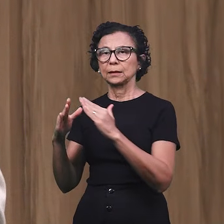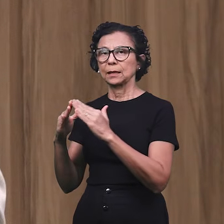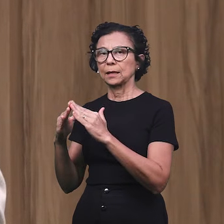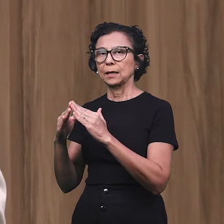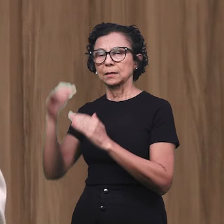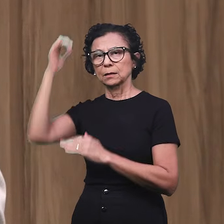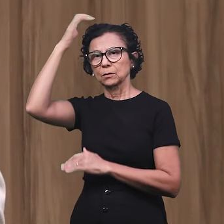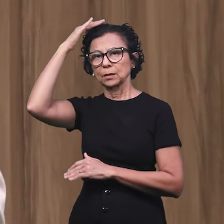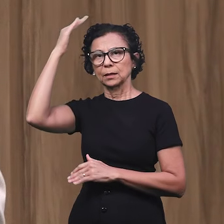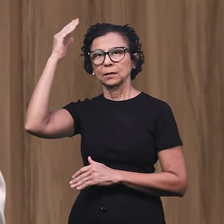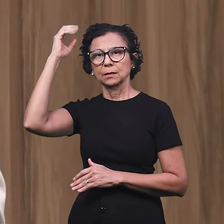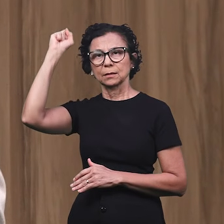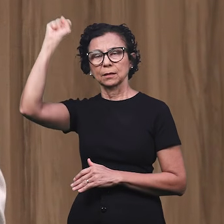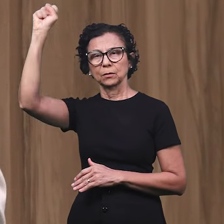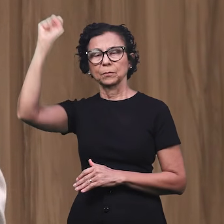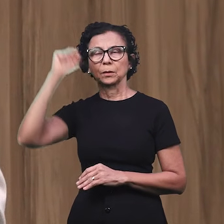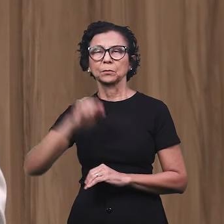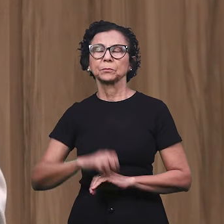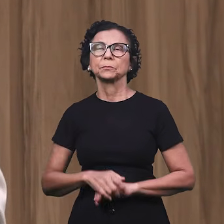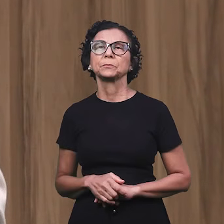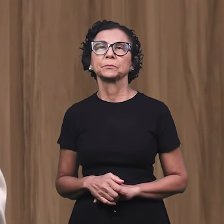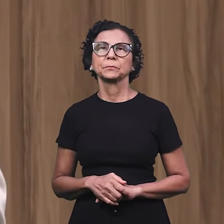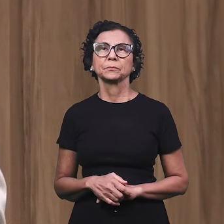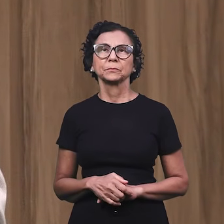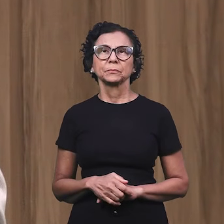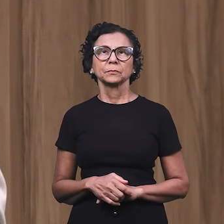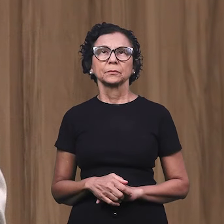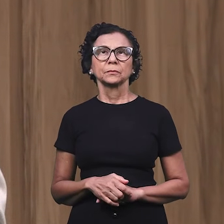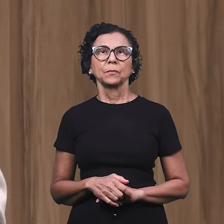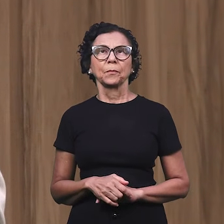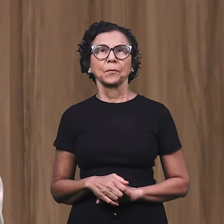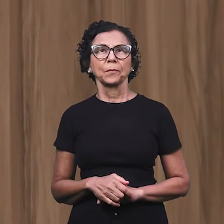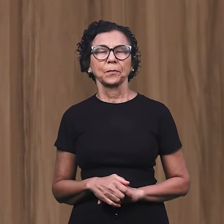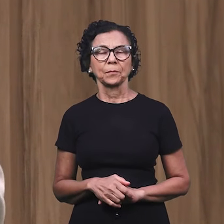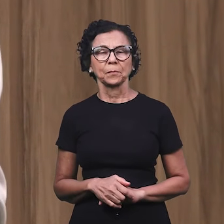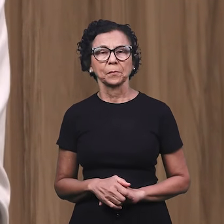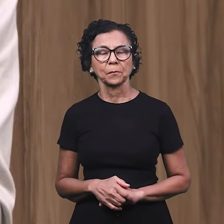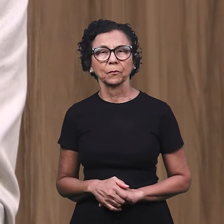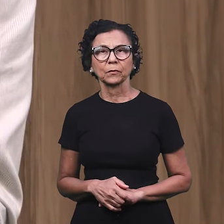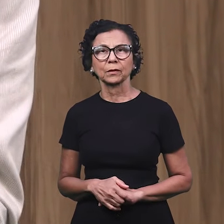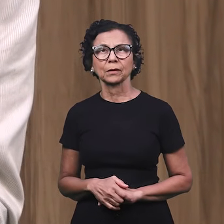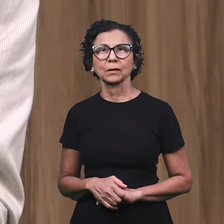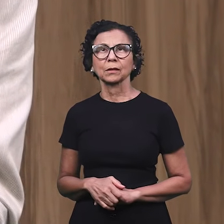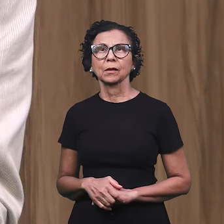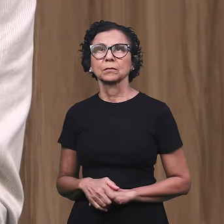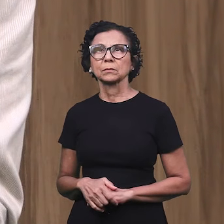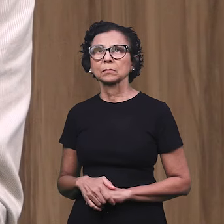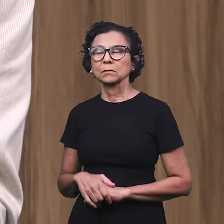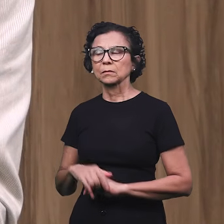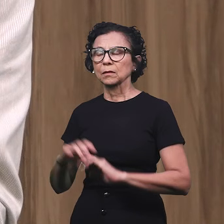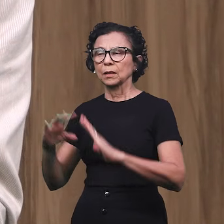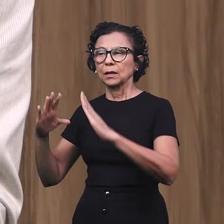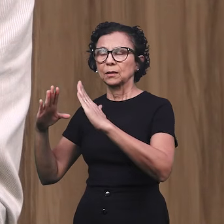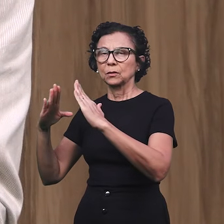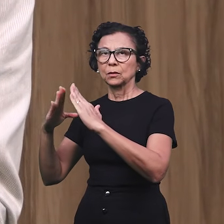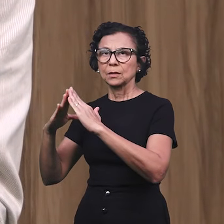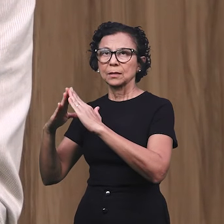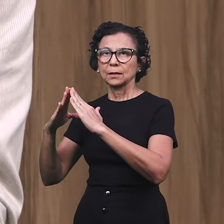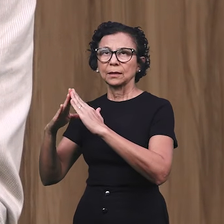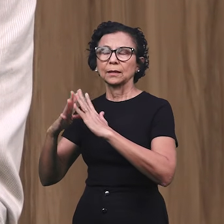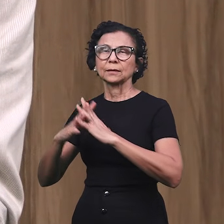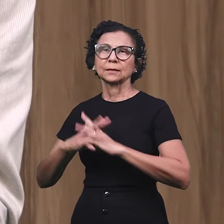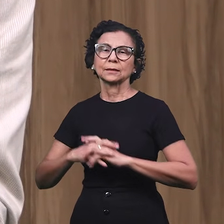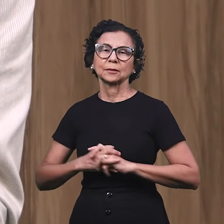tinha um trono. O rei habitava ali. Que a nossa casa possa ser também